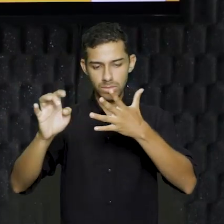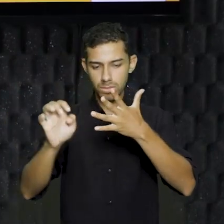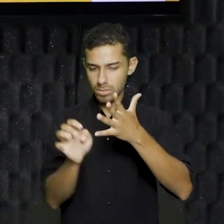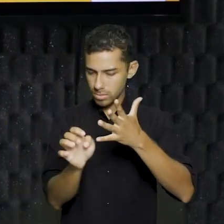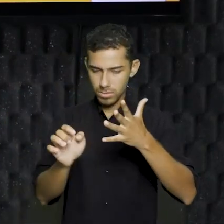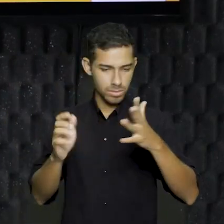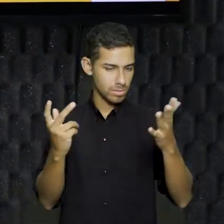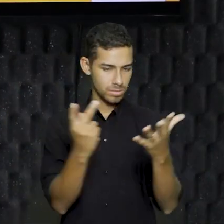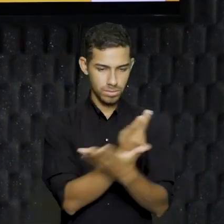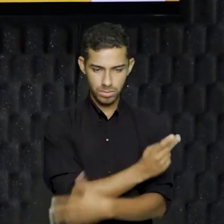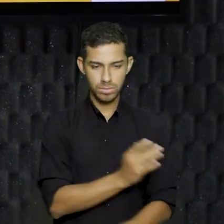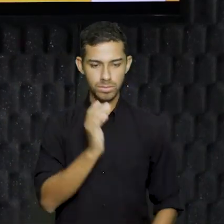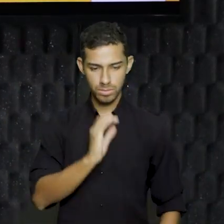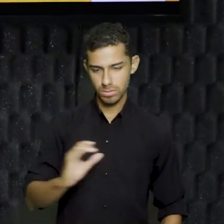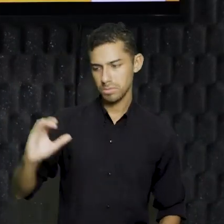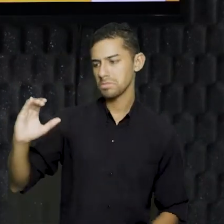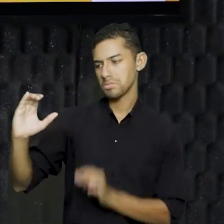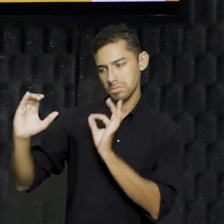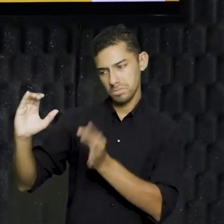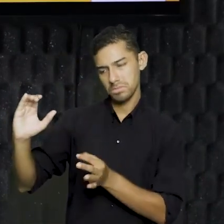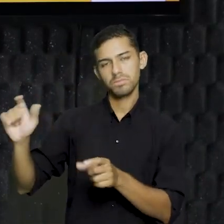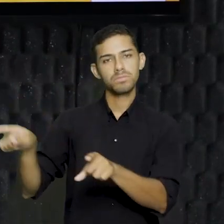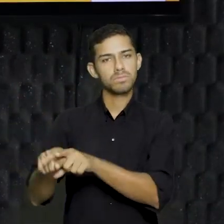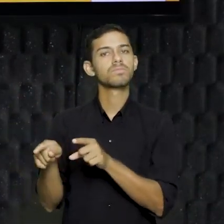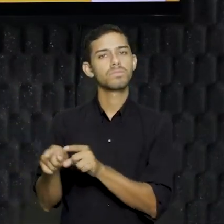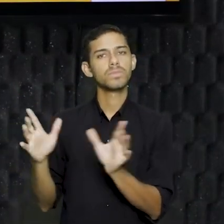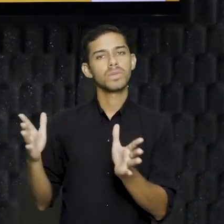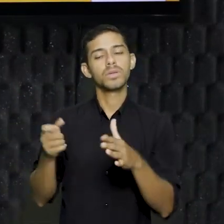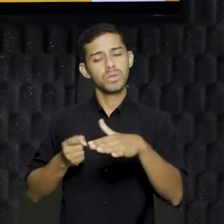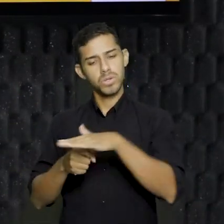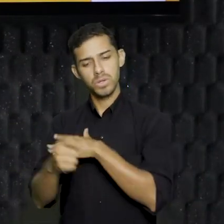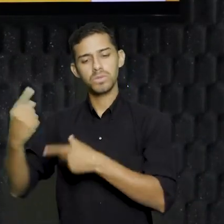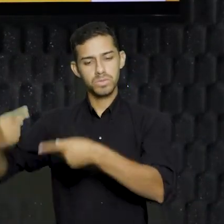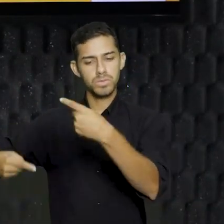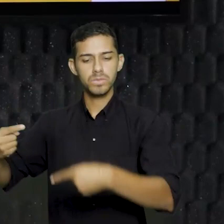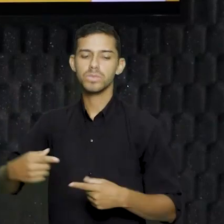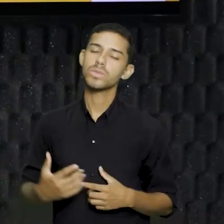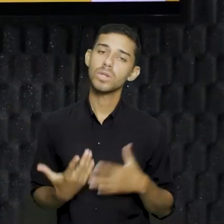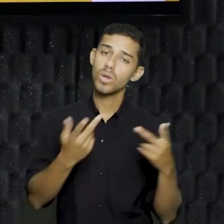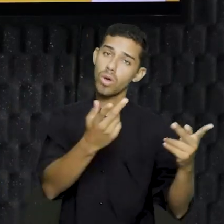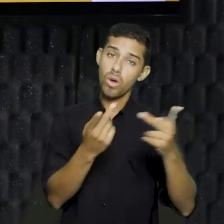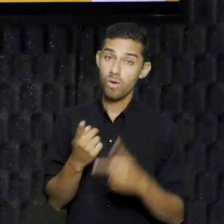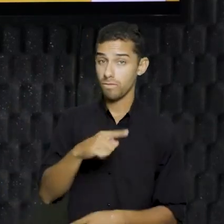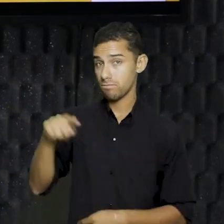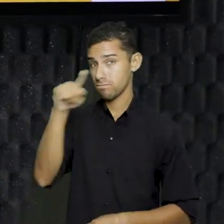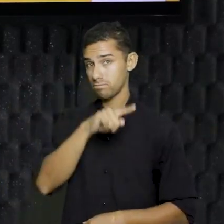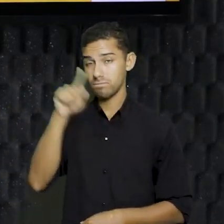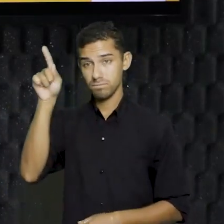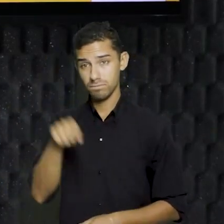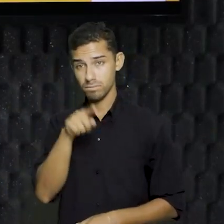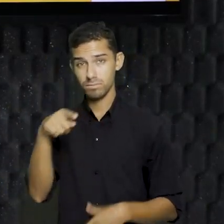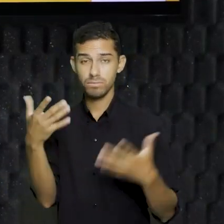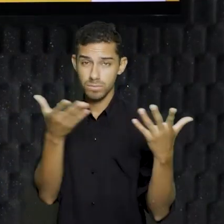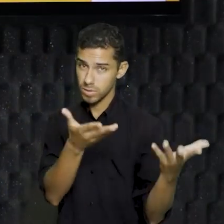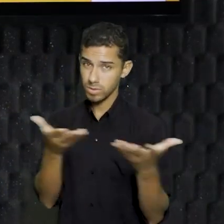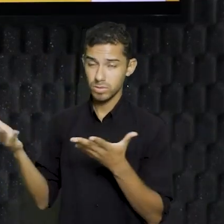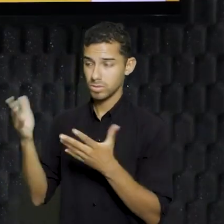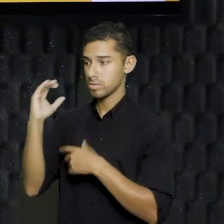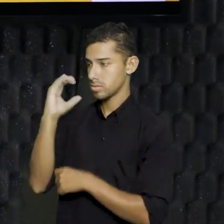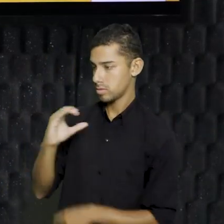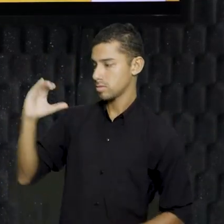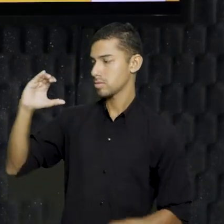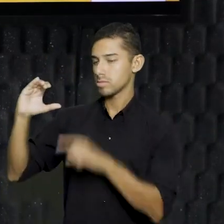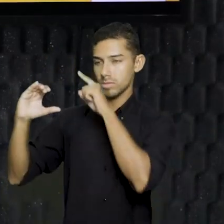símbolo desta politeia, e sim a participação política. Portanto, eu convido vocês aqui, proeminentemente,